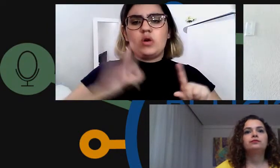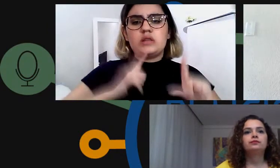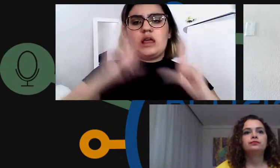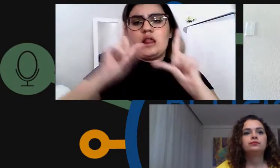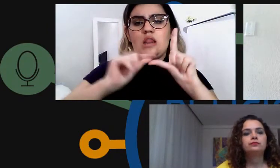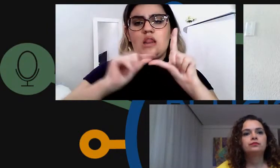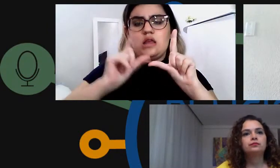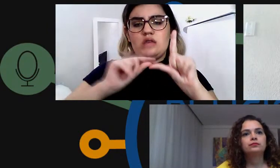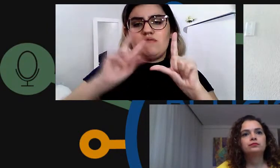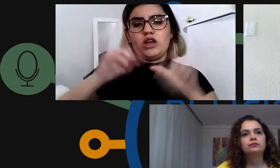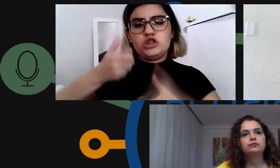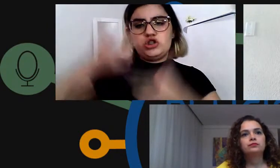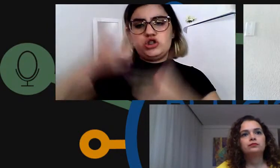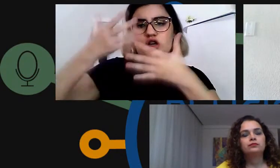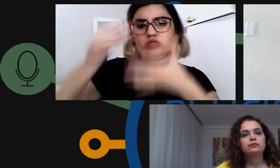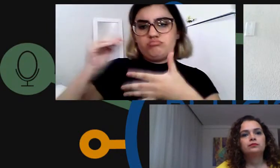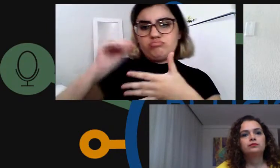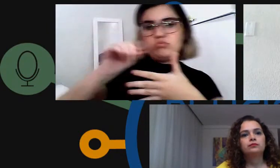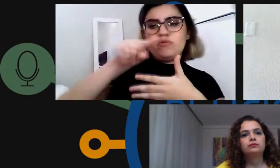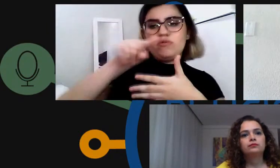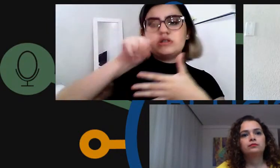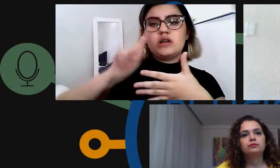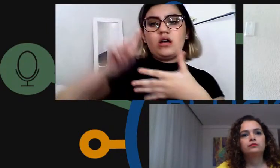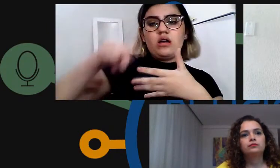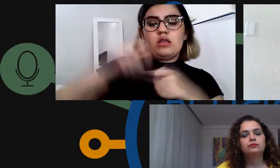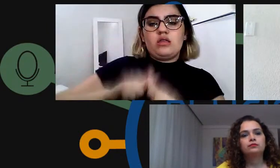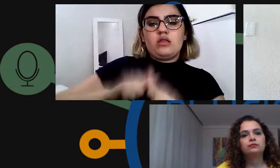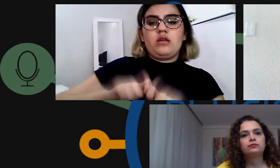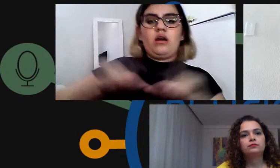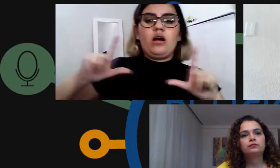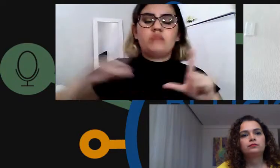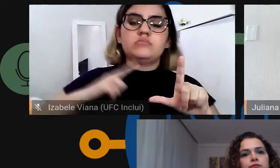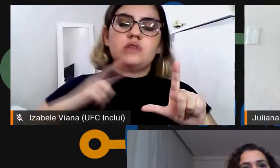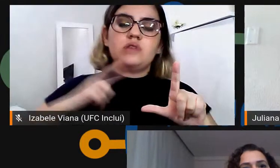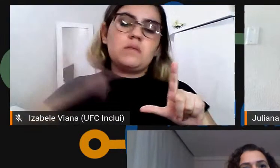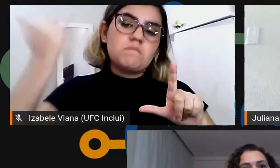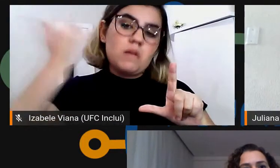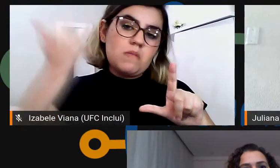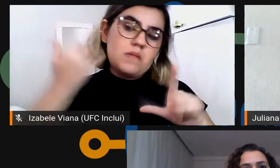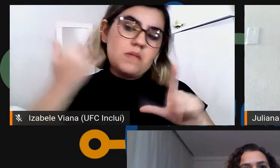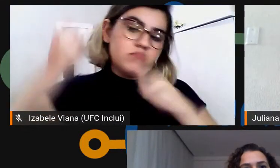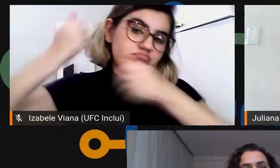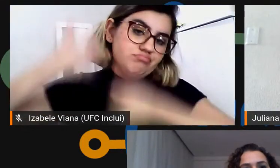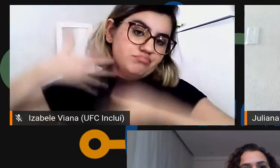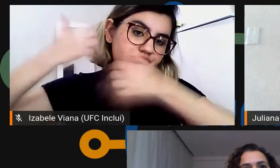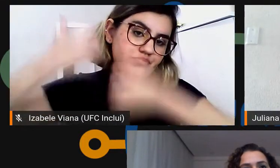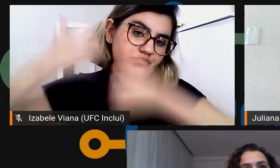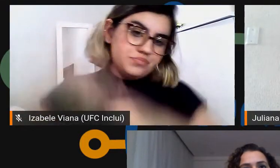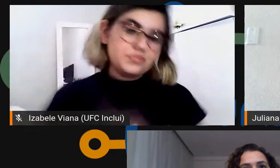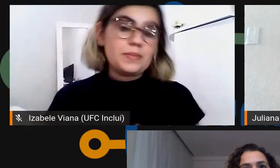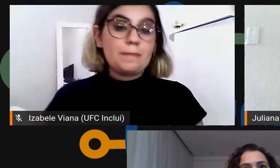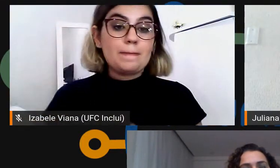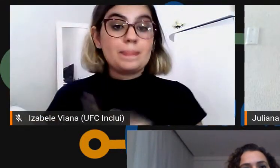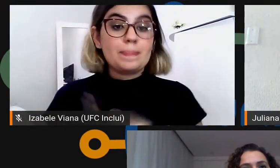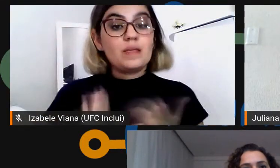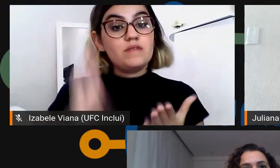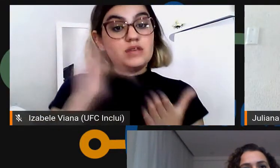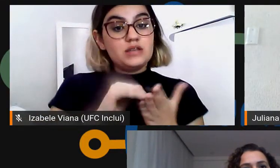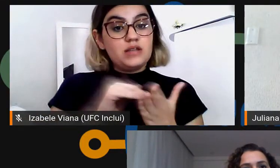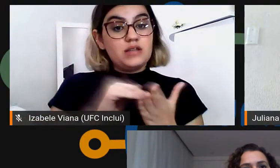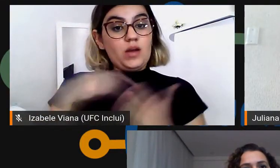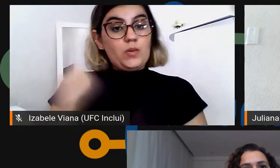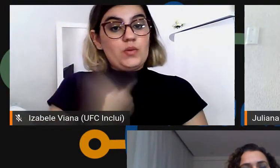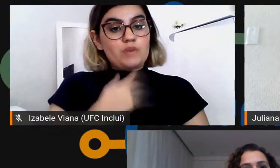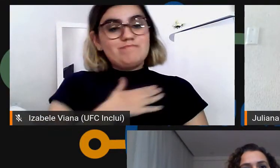dos comentários e também na descrição do vídeo. E, por fim, os nossos mais sinceros agradecimentos